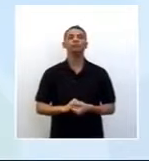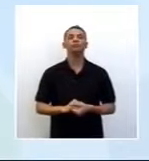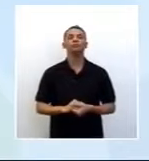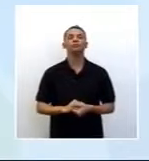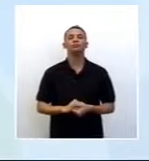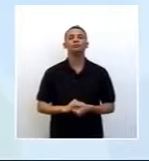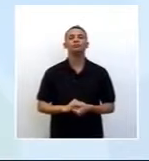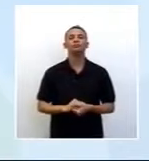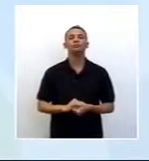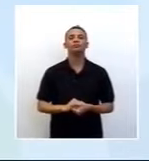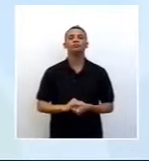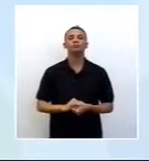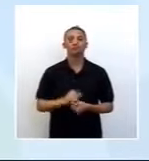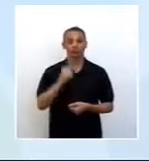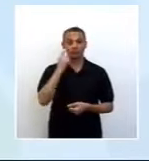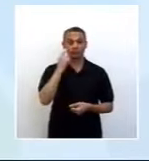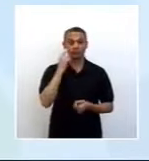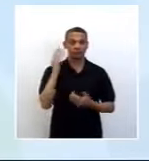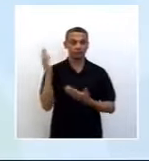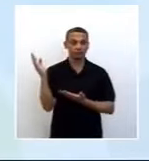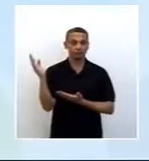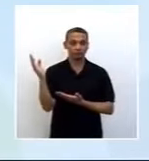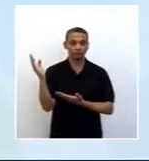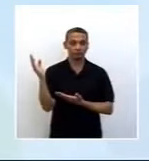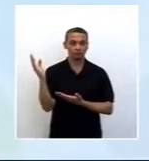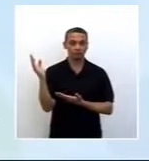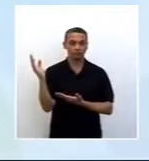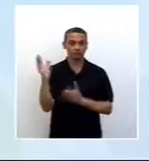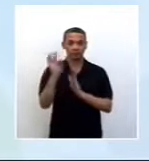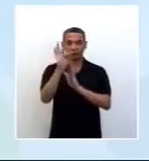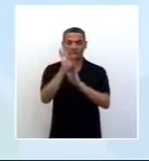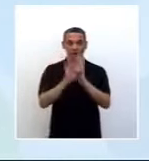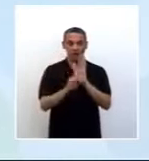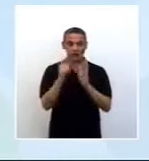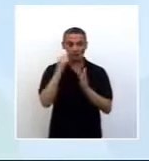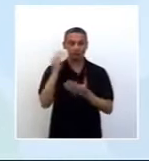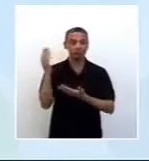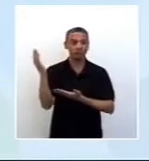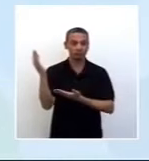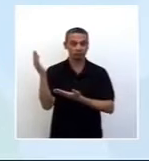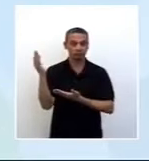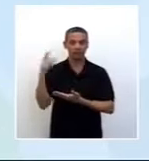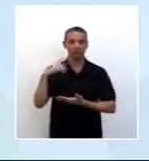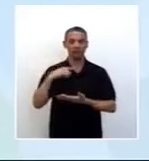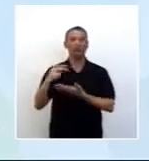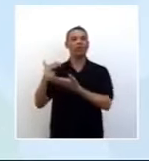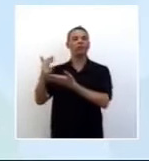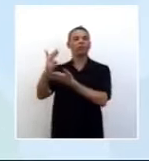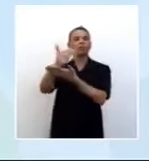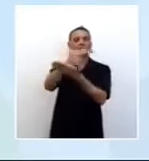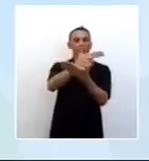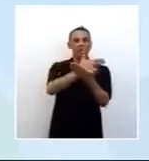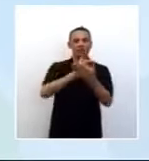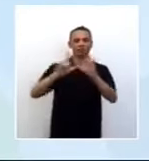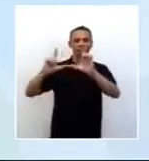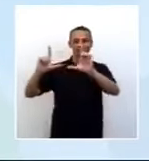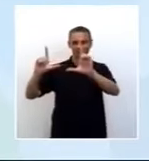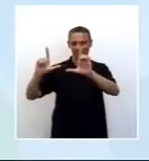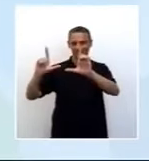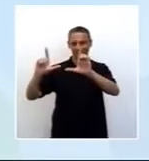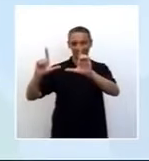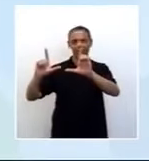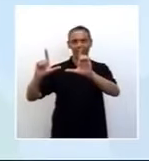e pode passar mais uma tela mais uma tela olha lá tem a imagem tá certo Olha lá imagem